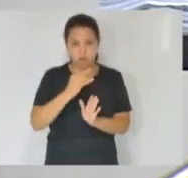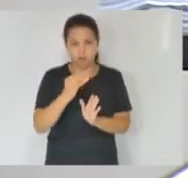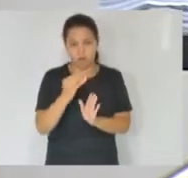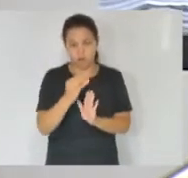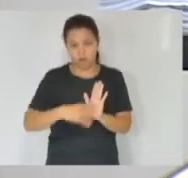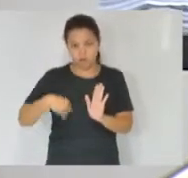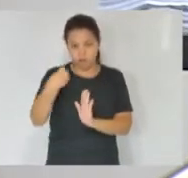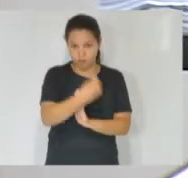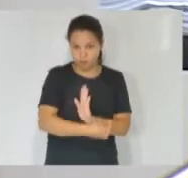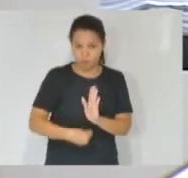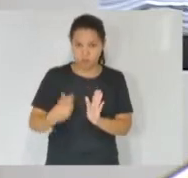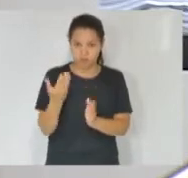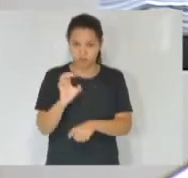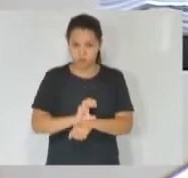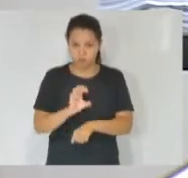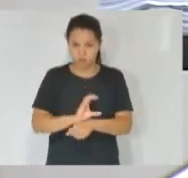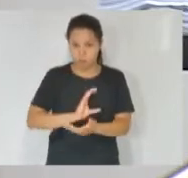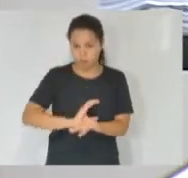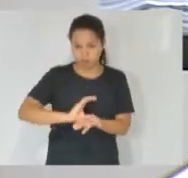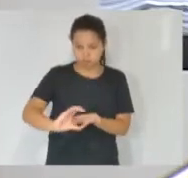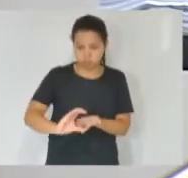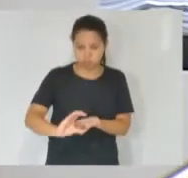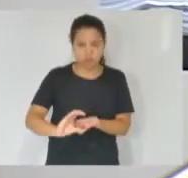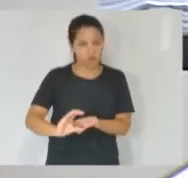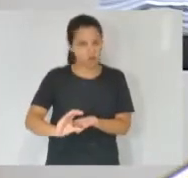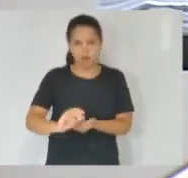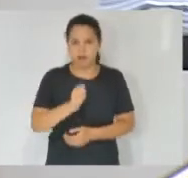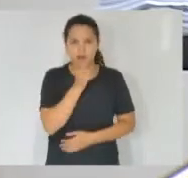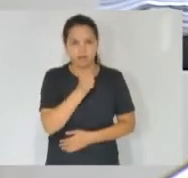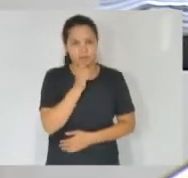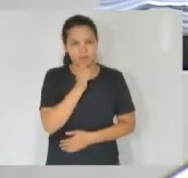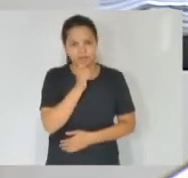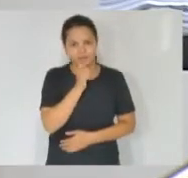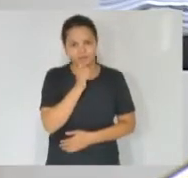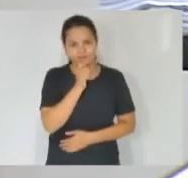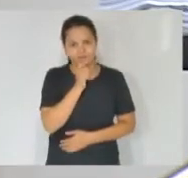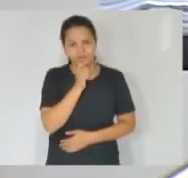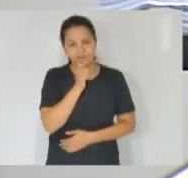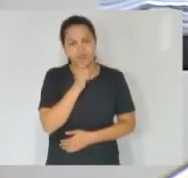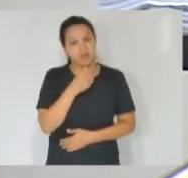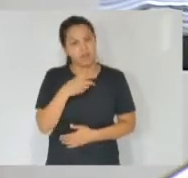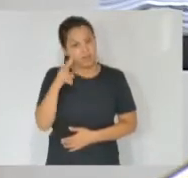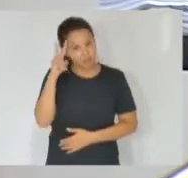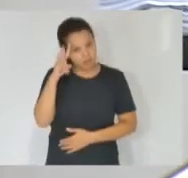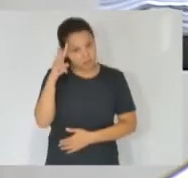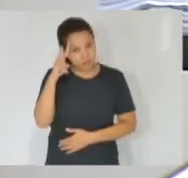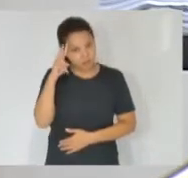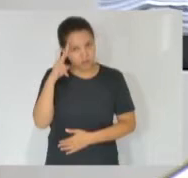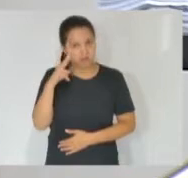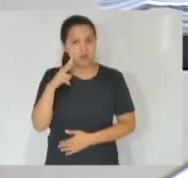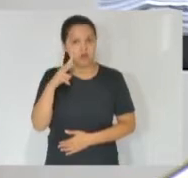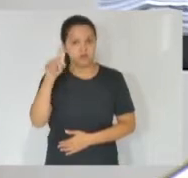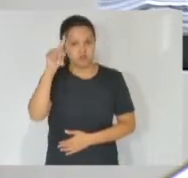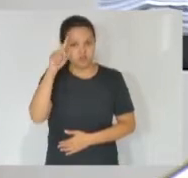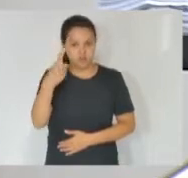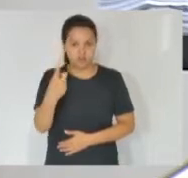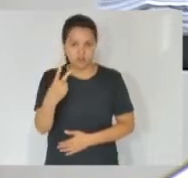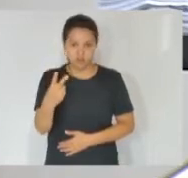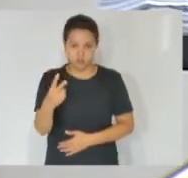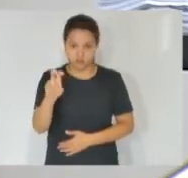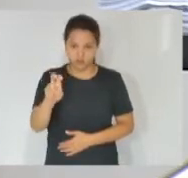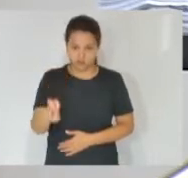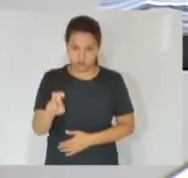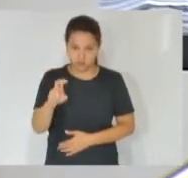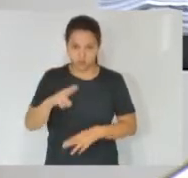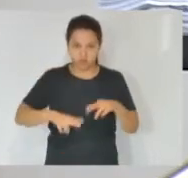foi repassado aos nossos hospitais filantrópicos. Vale lembrar que no dia 25 de junho do ano passado,